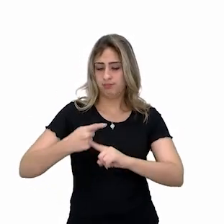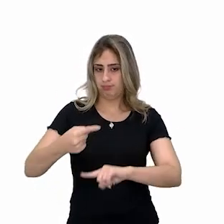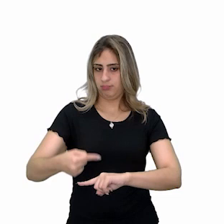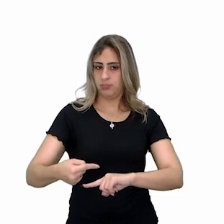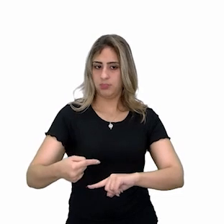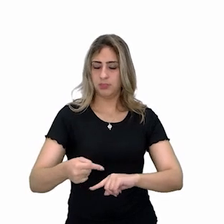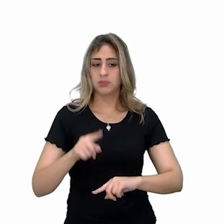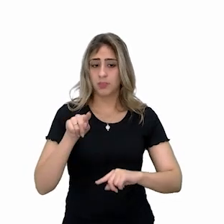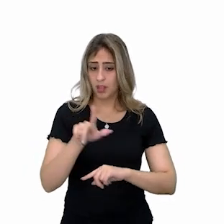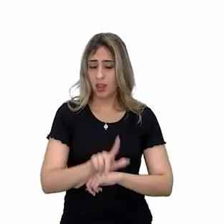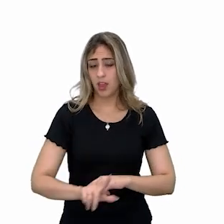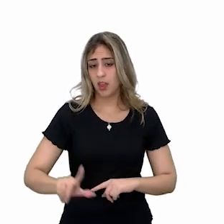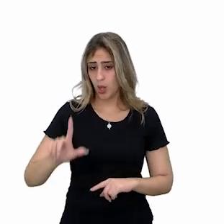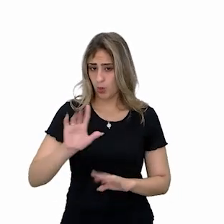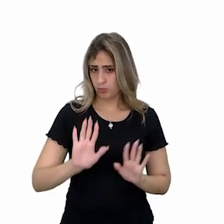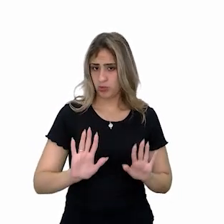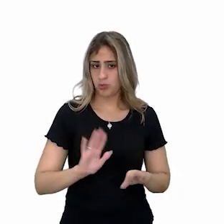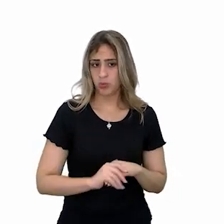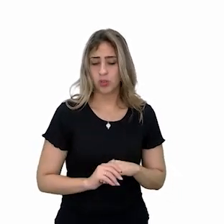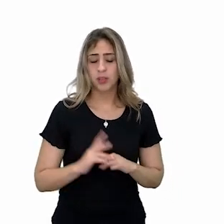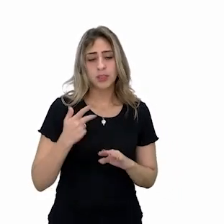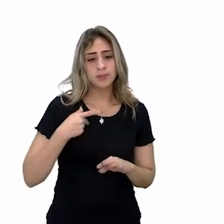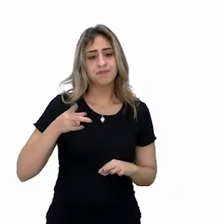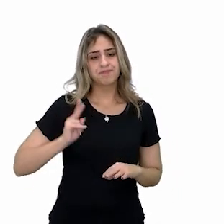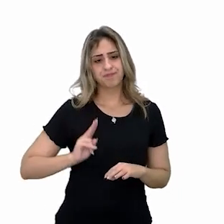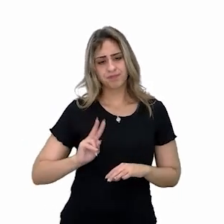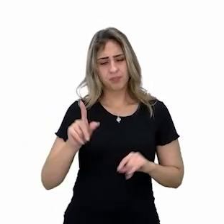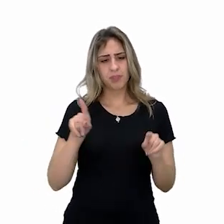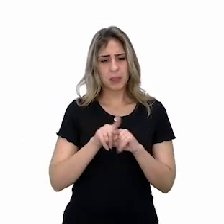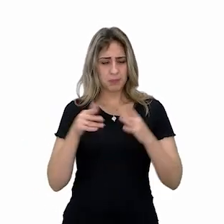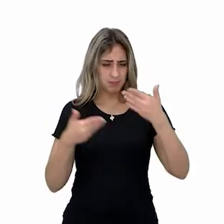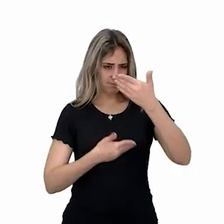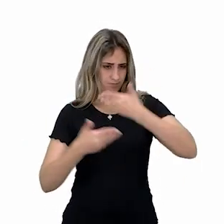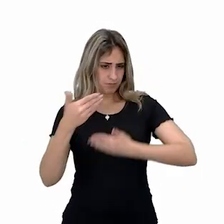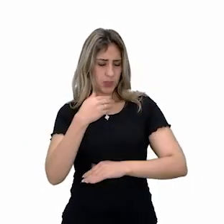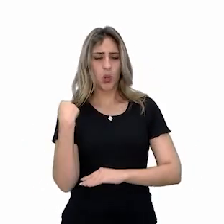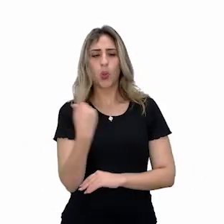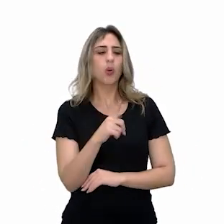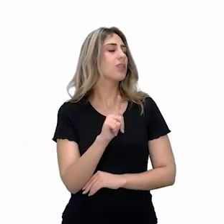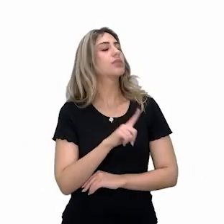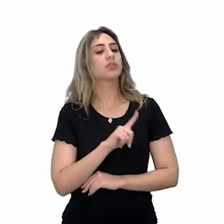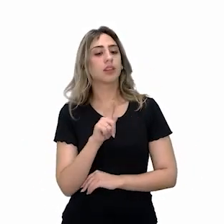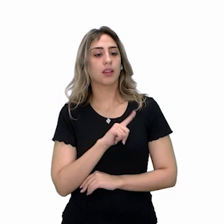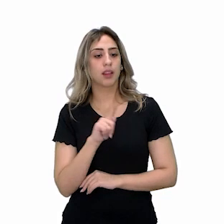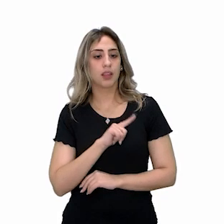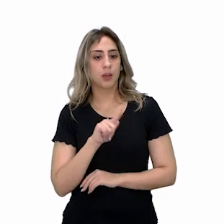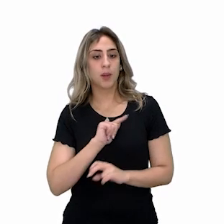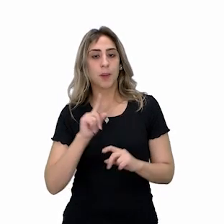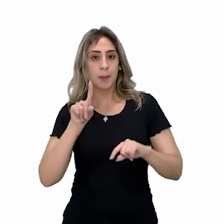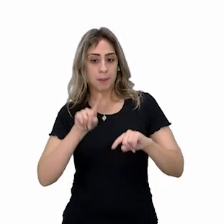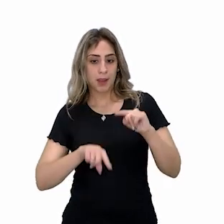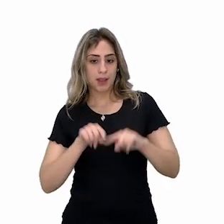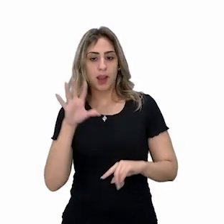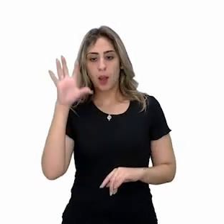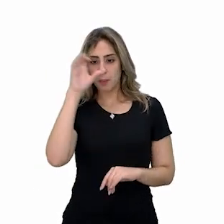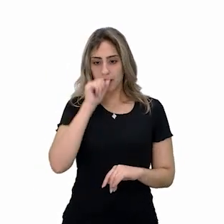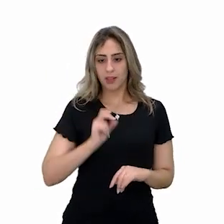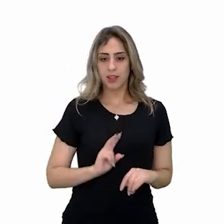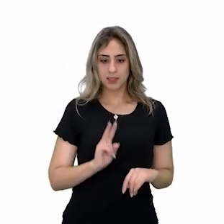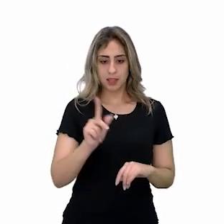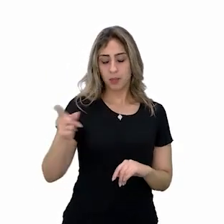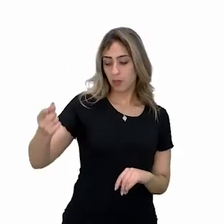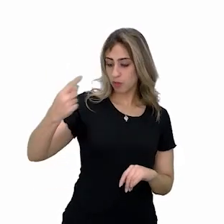né? É lógico. Continuando aí nos slides, nós temos o material Aprender Sempre,